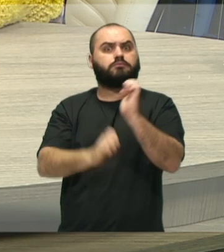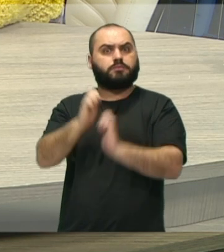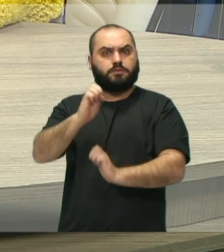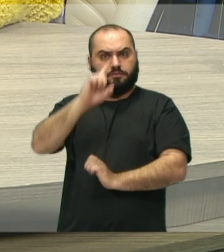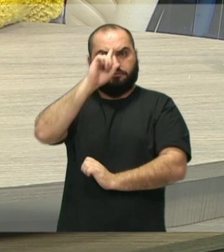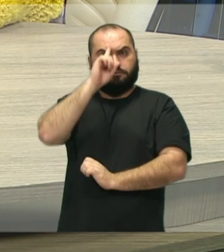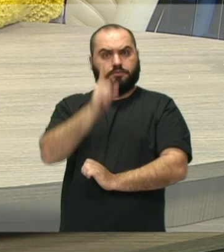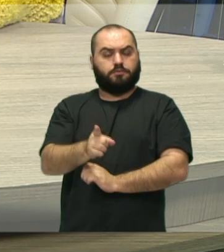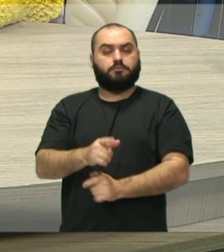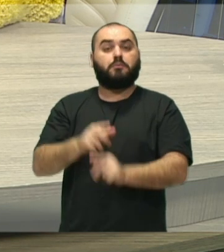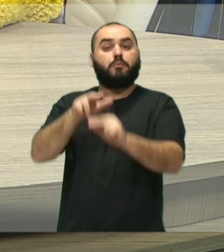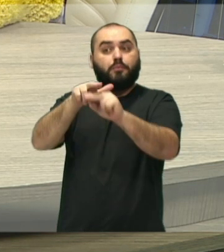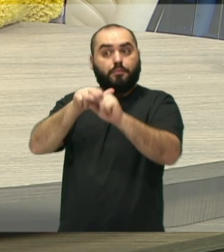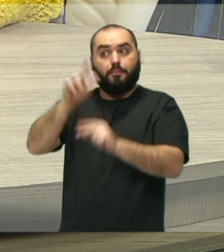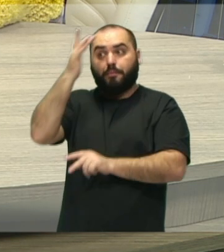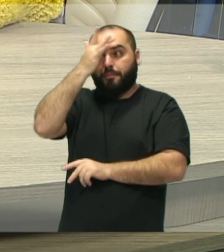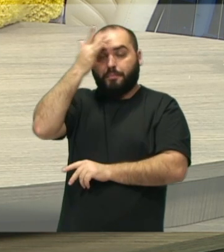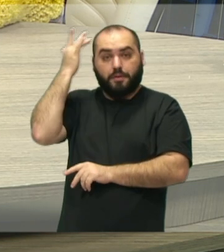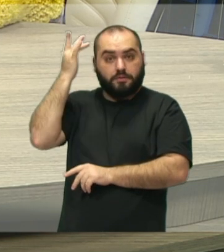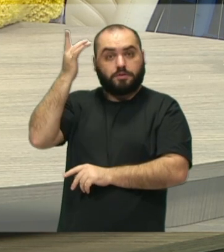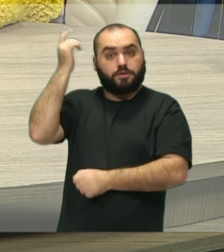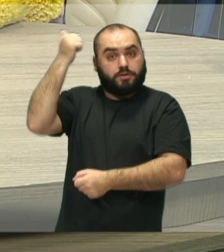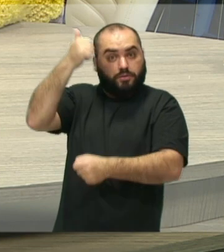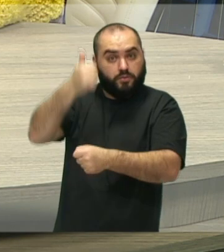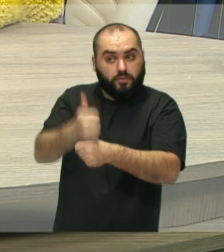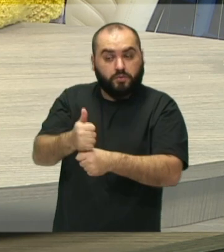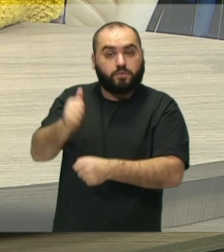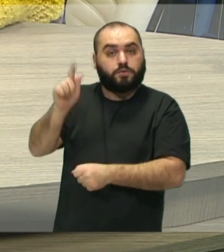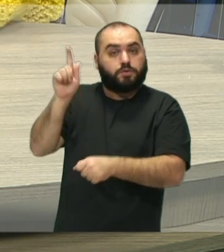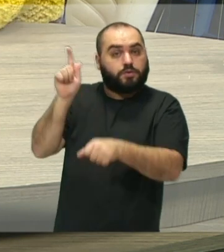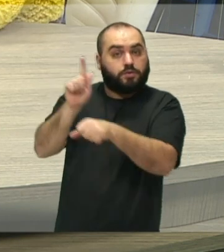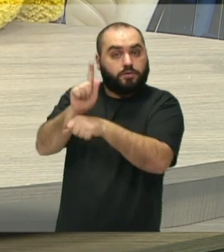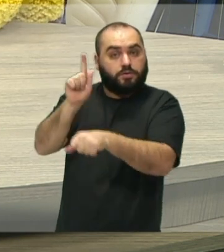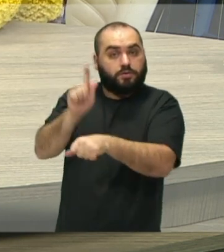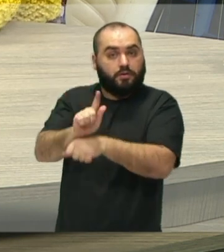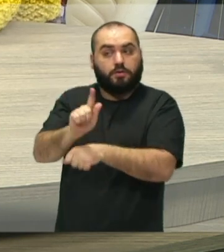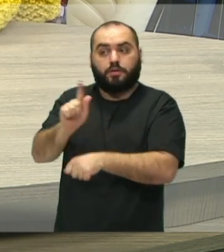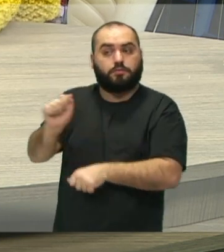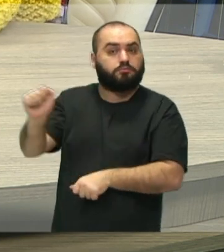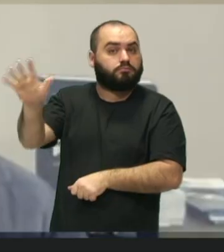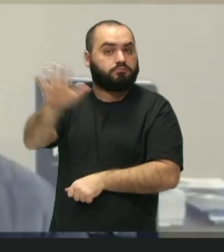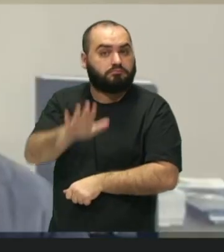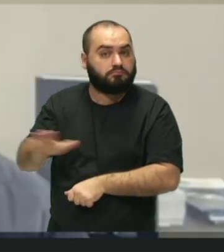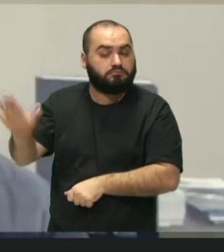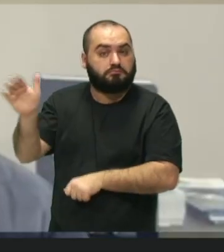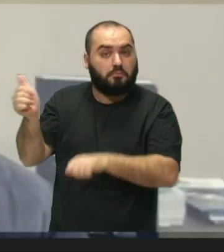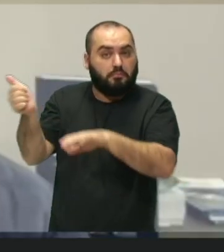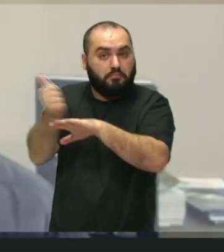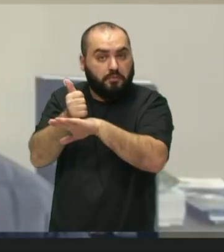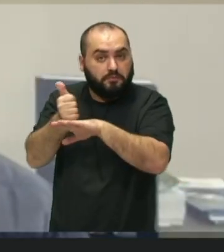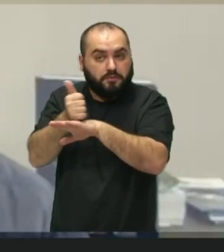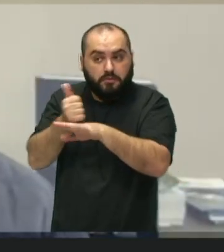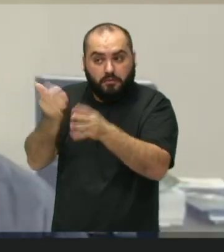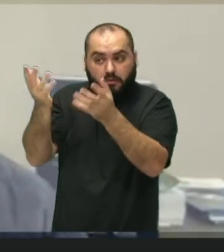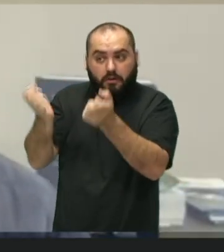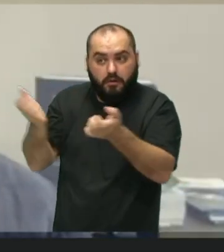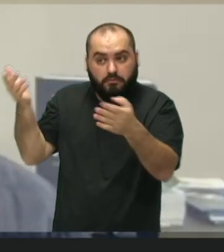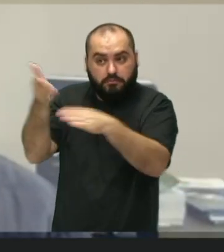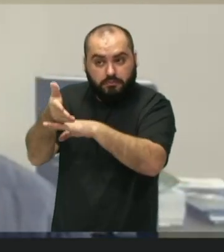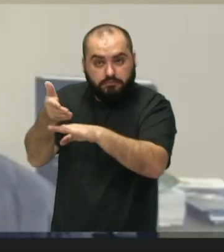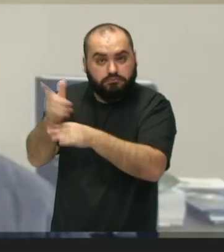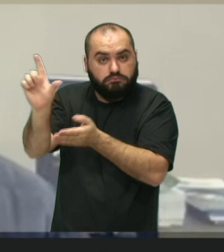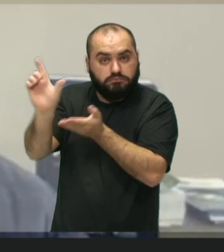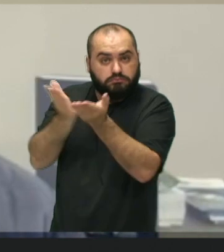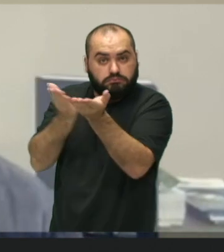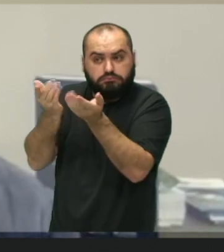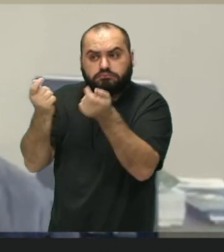Então, aquele empresário, aquele diretor, um gerente até de um departamento comercial, ou um profissional que queira se especializar em licitação, ele